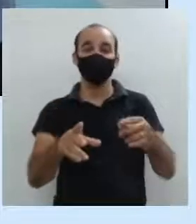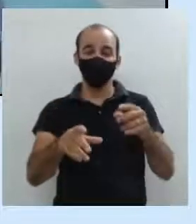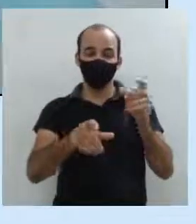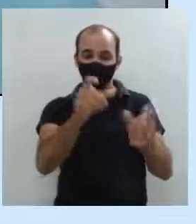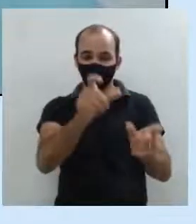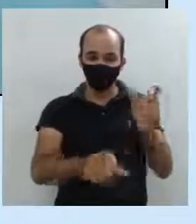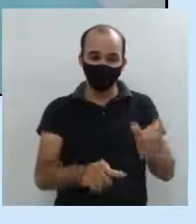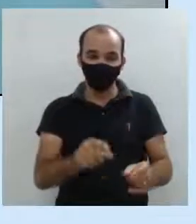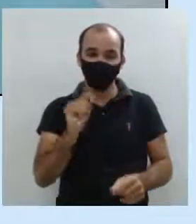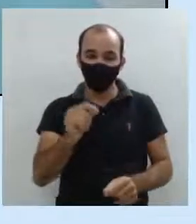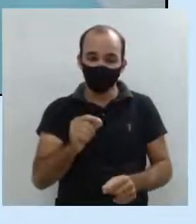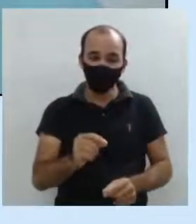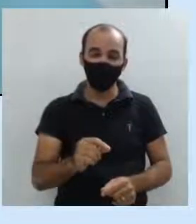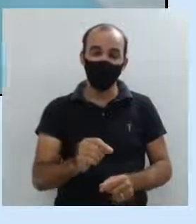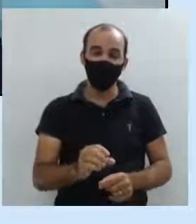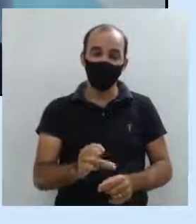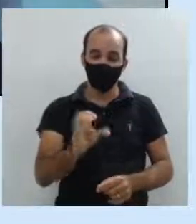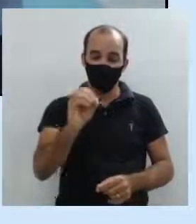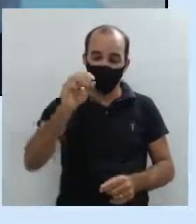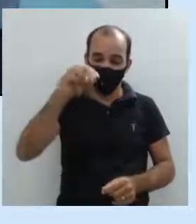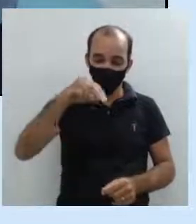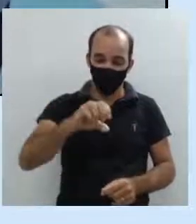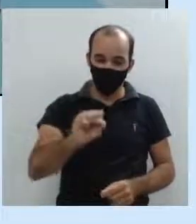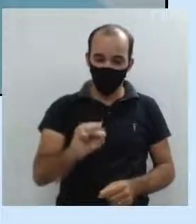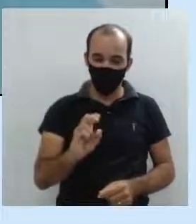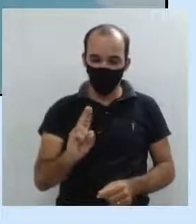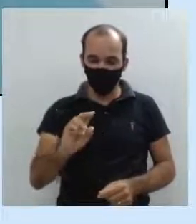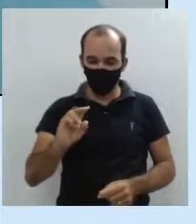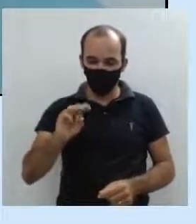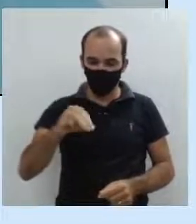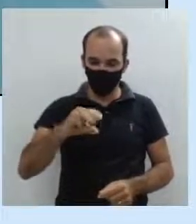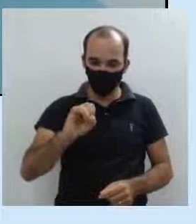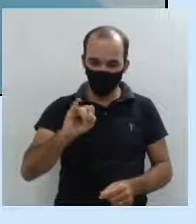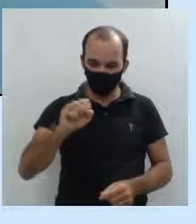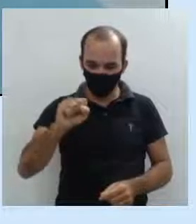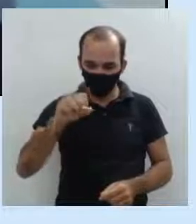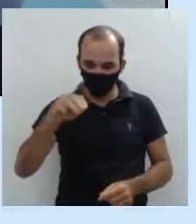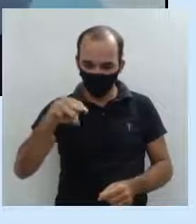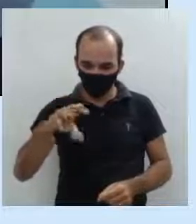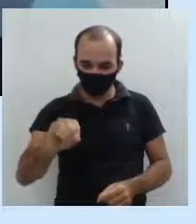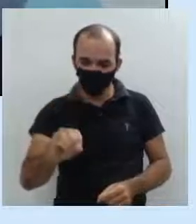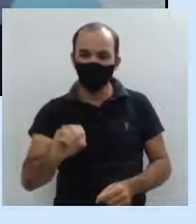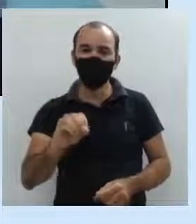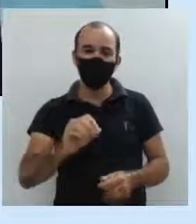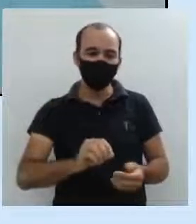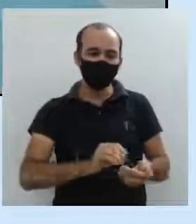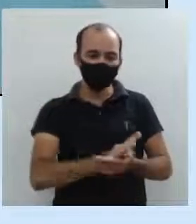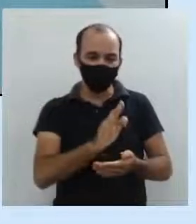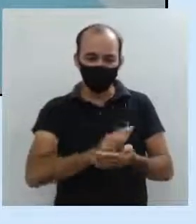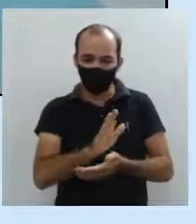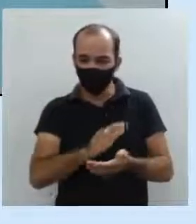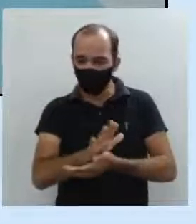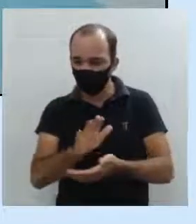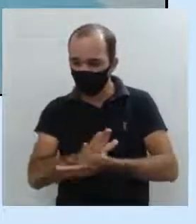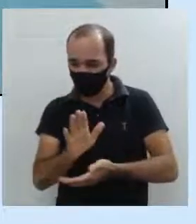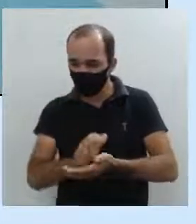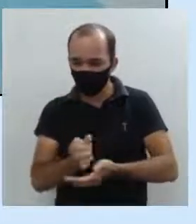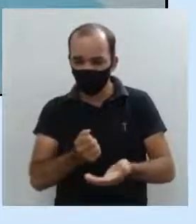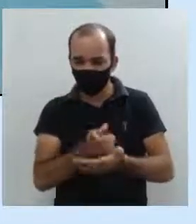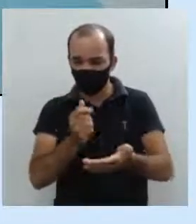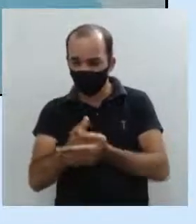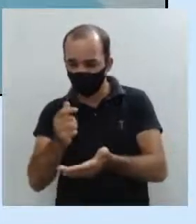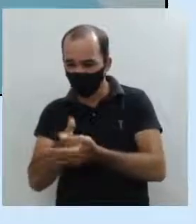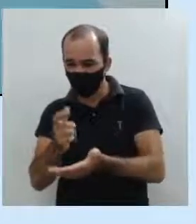extremamente consumidoras? Por exemplo, vou dar um exemplo aqui bem típico, tá aqui na minha mão,